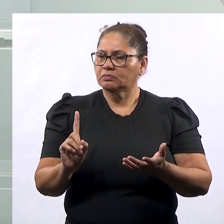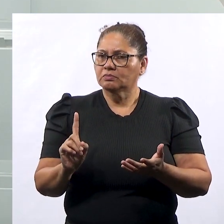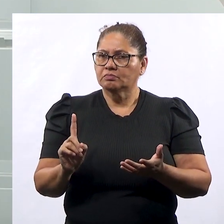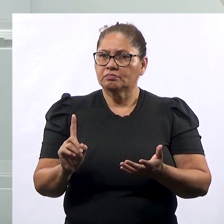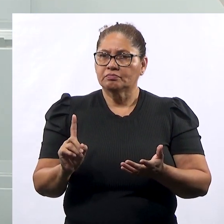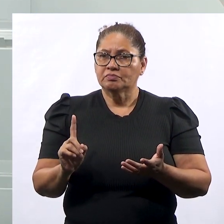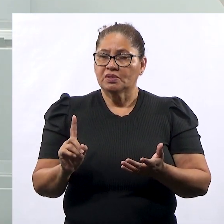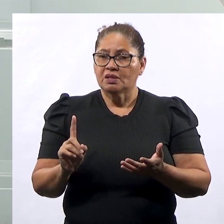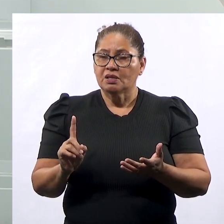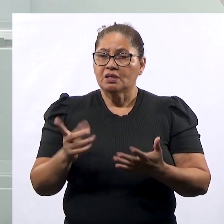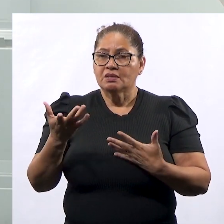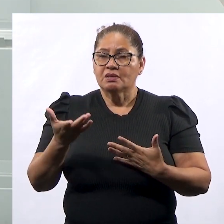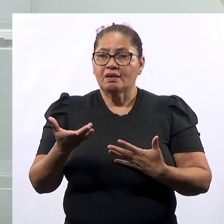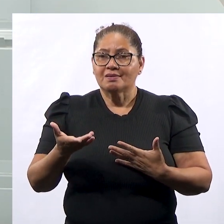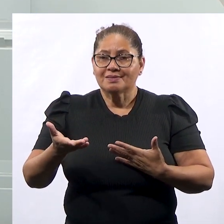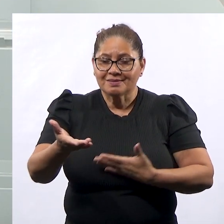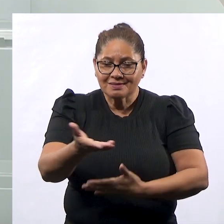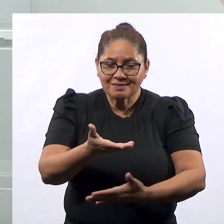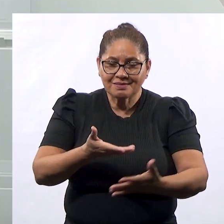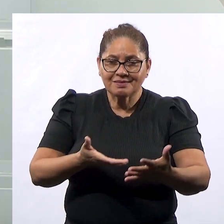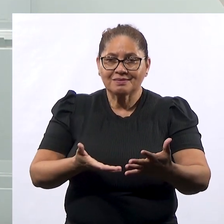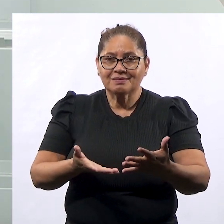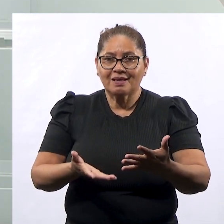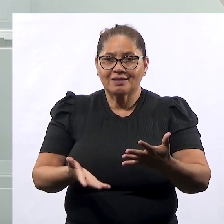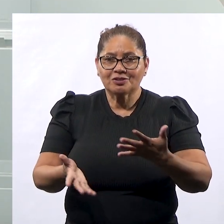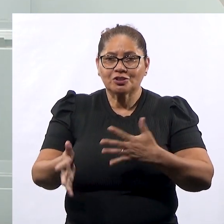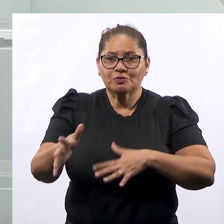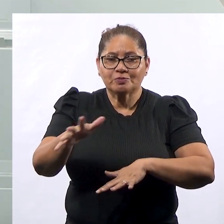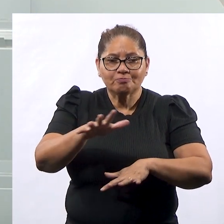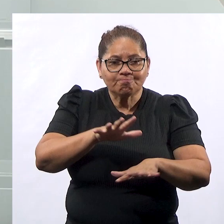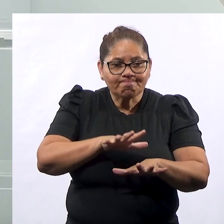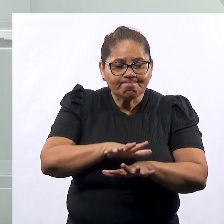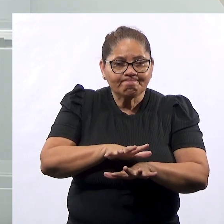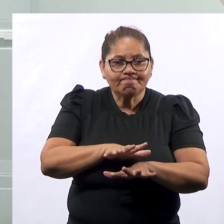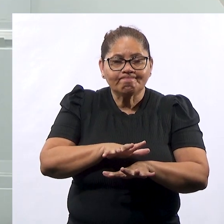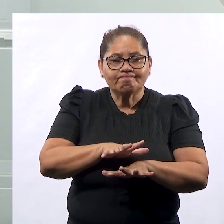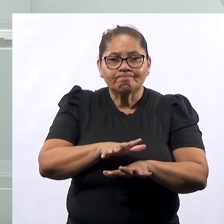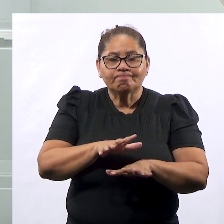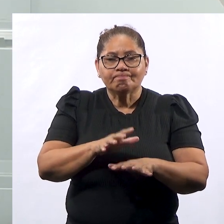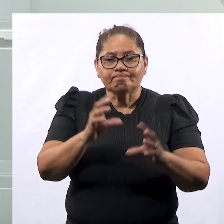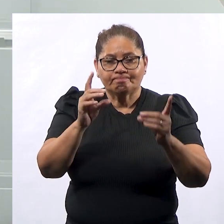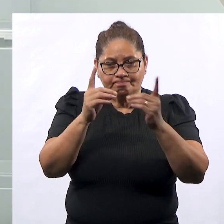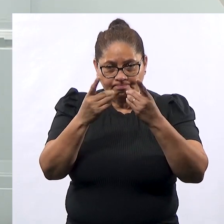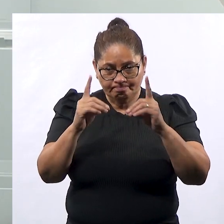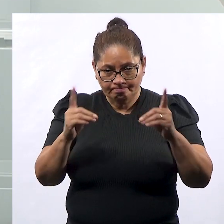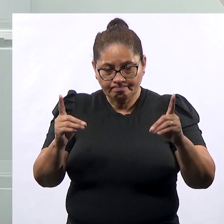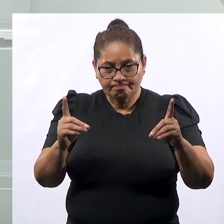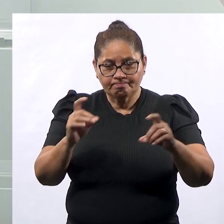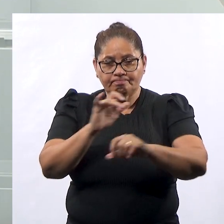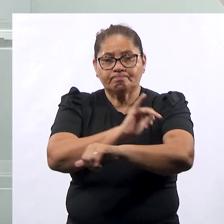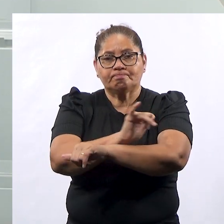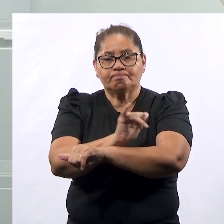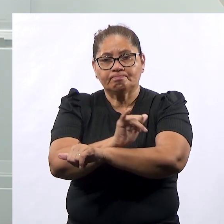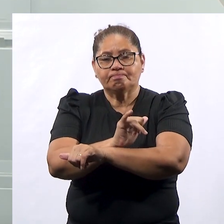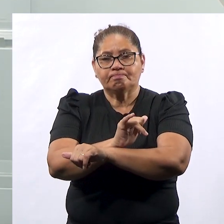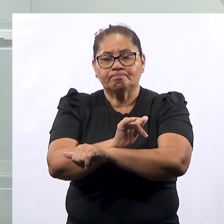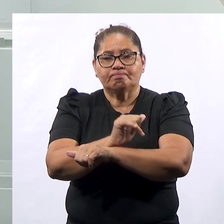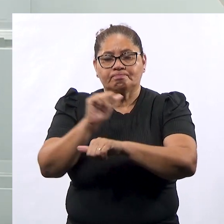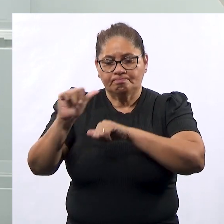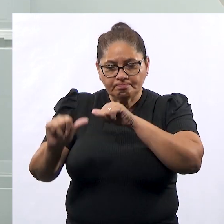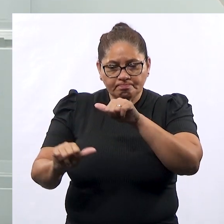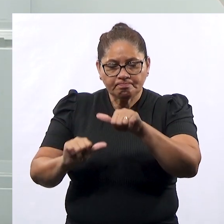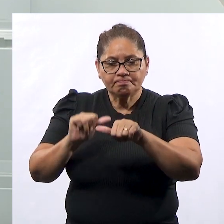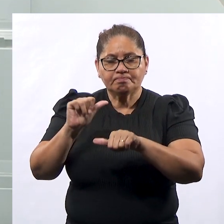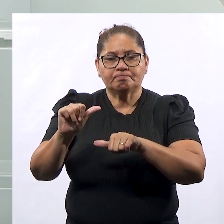pedagógicas. E essa intervenção, essa inclusão dessas estratégias pedagógicas é o próprio